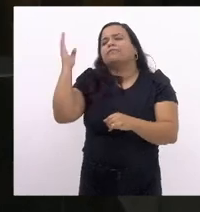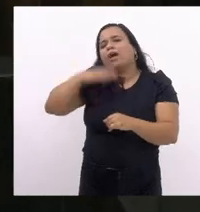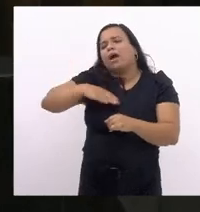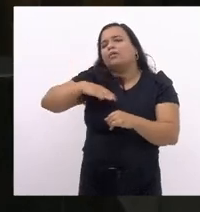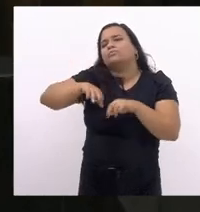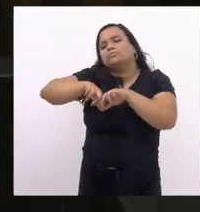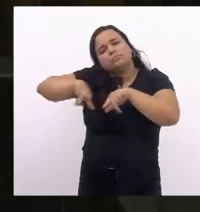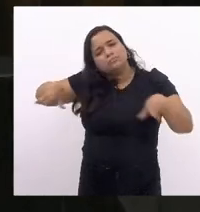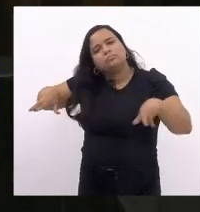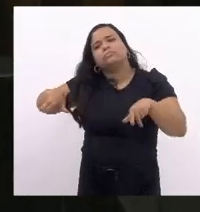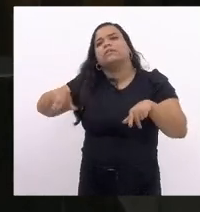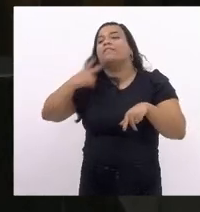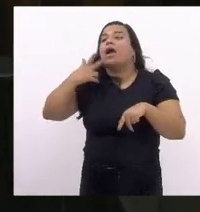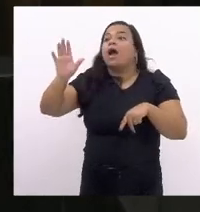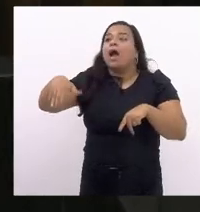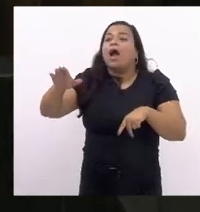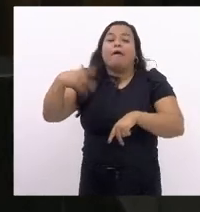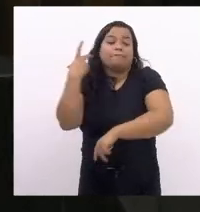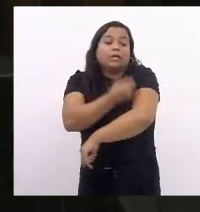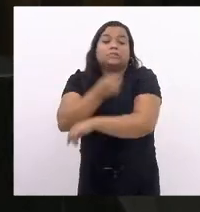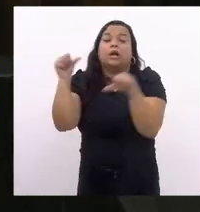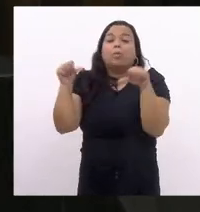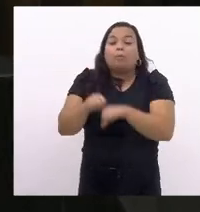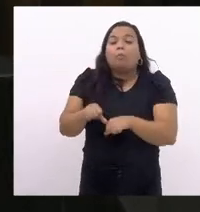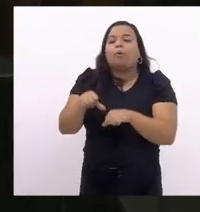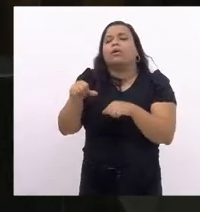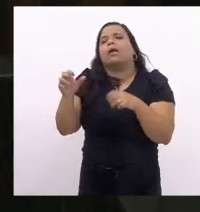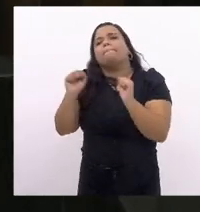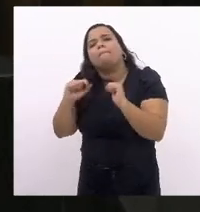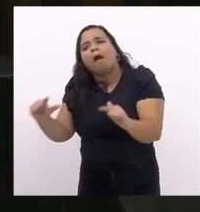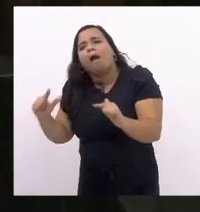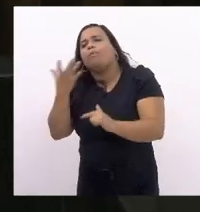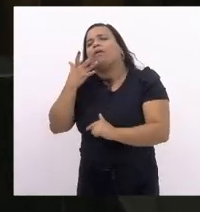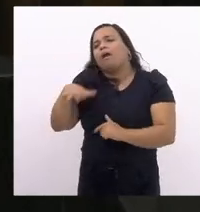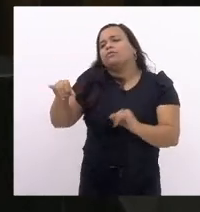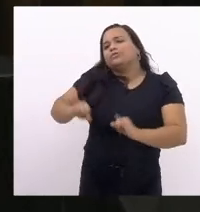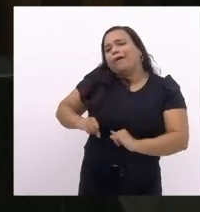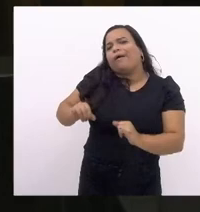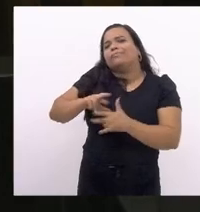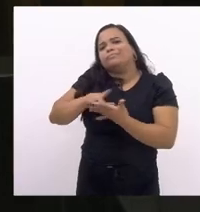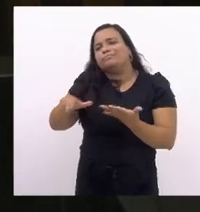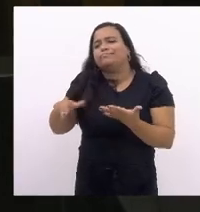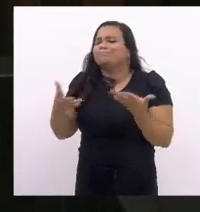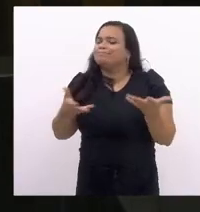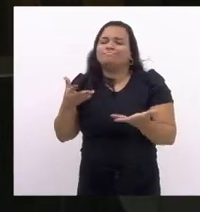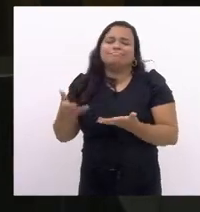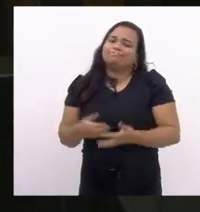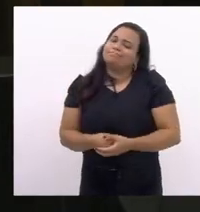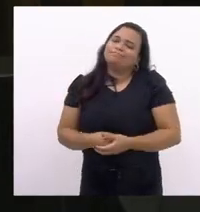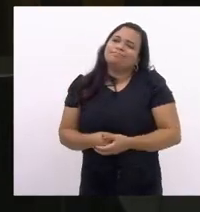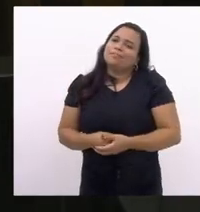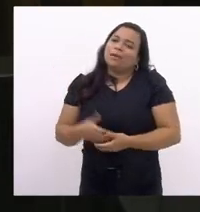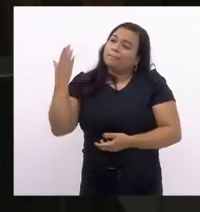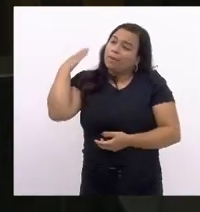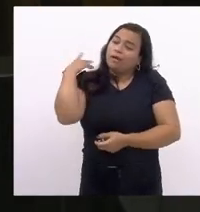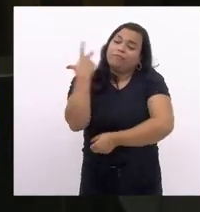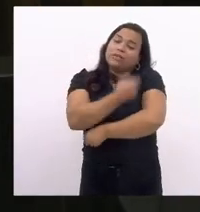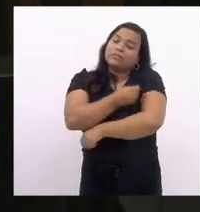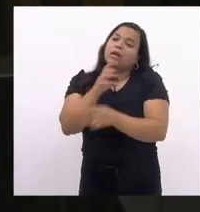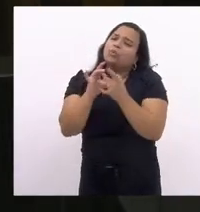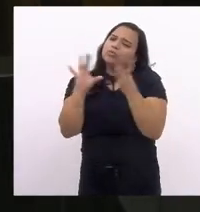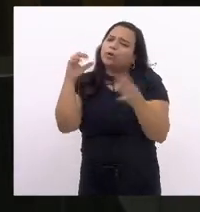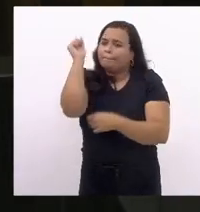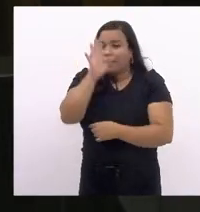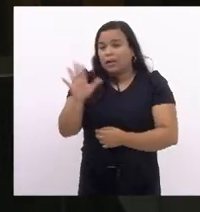faz mal para as crianças, de que a vacina não foi testada, quando a vacina foi autorizada no Brasil, deputada Marta Rocha. Mais de 7 milhões de